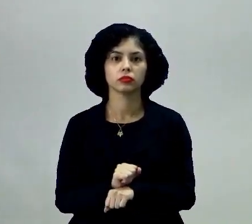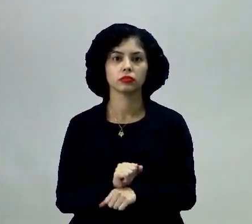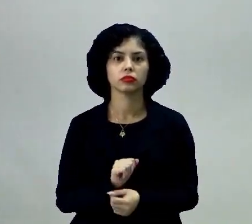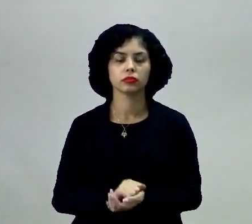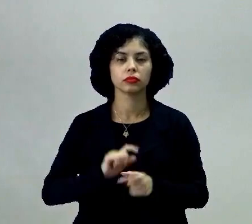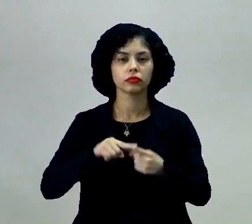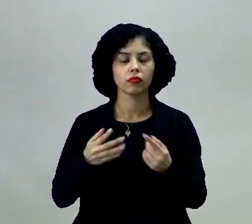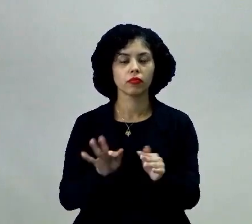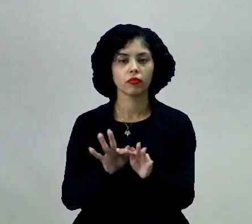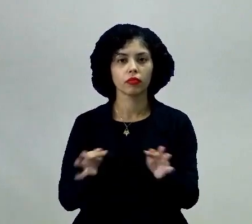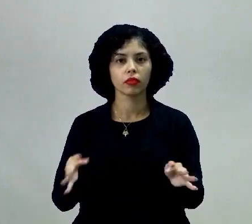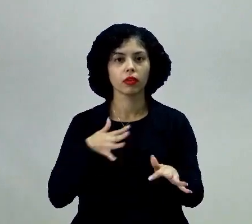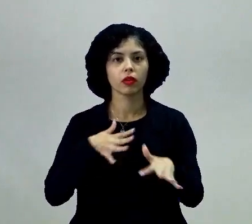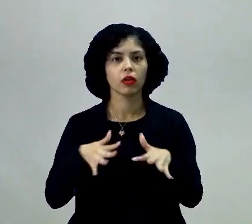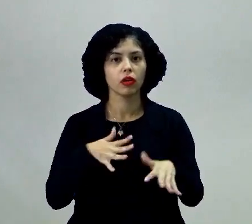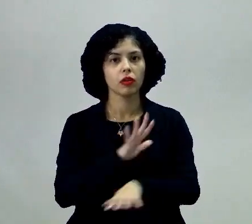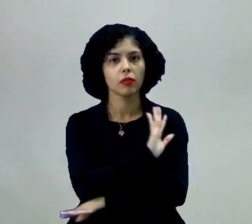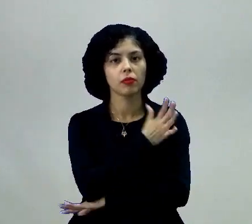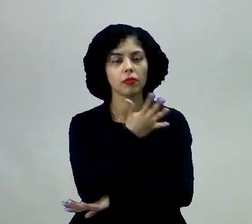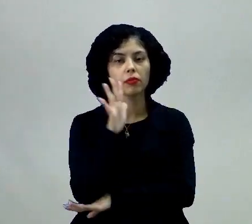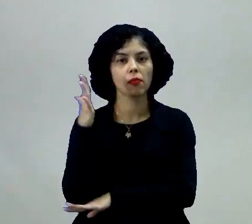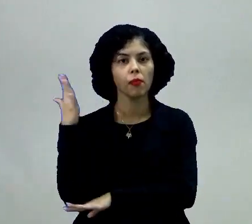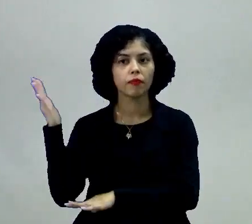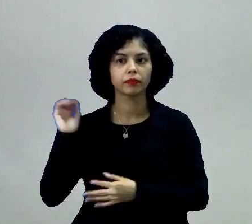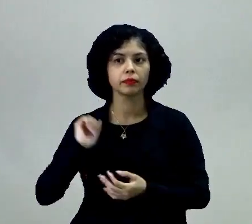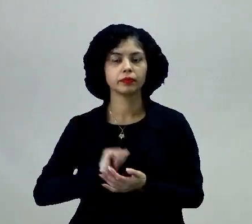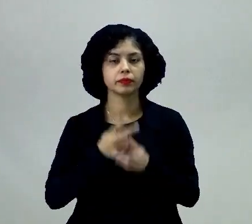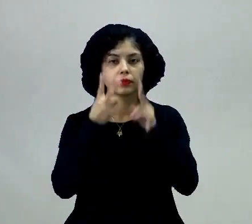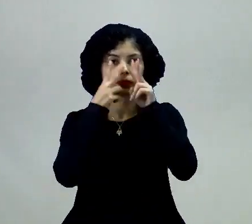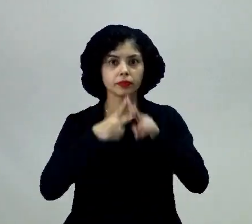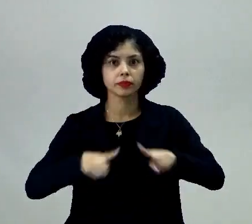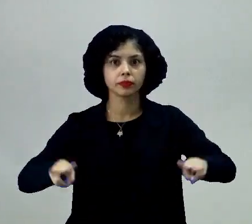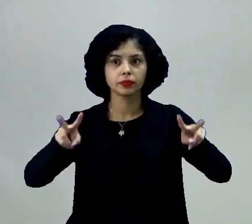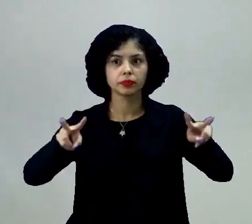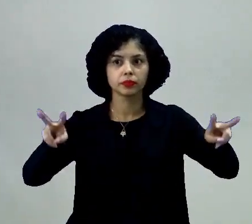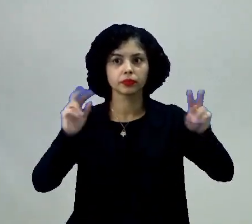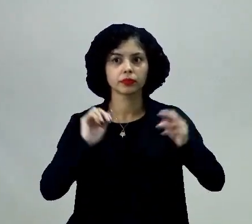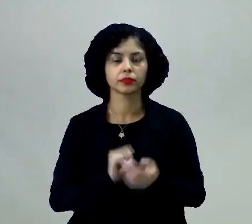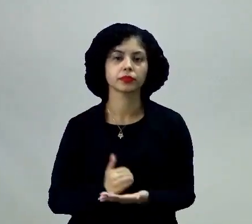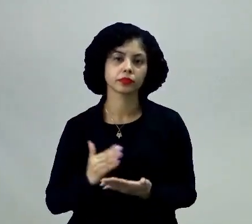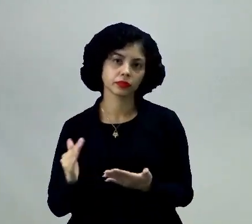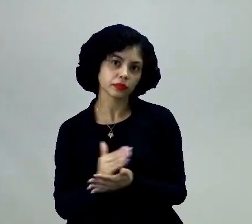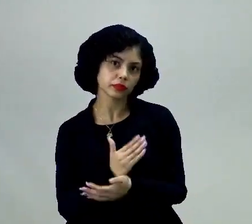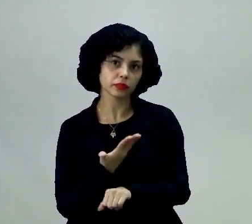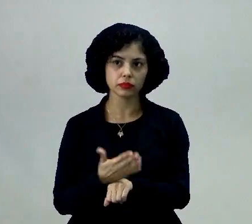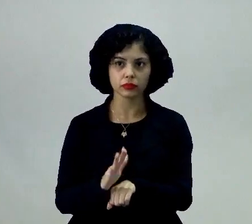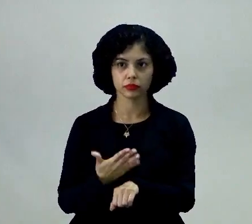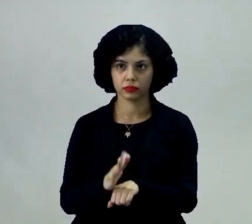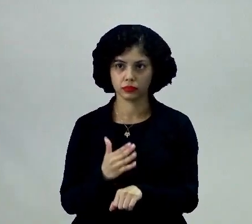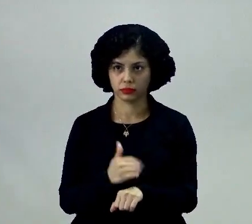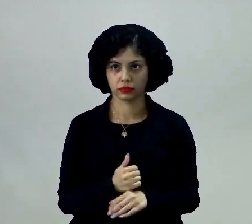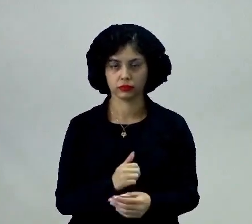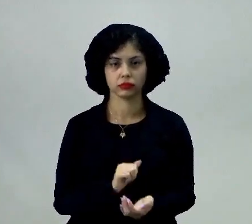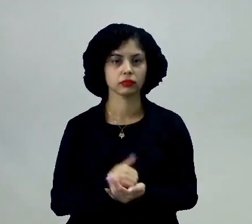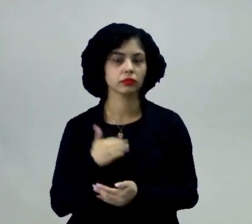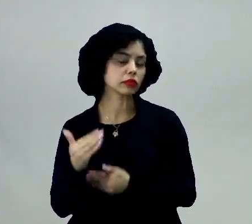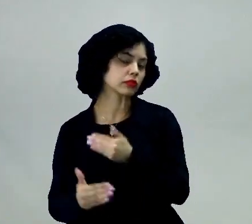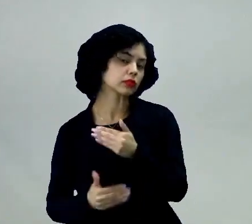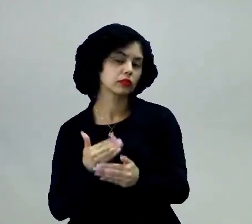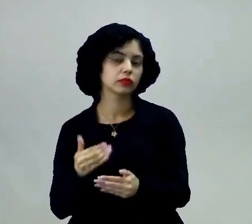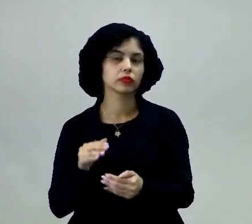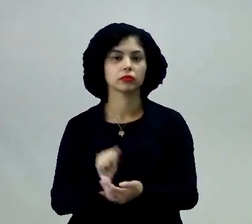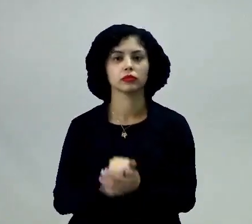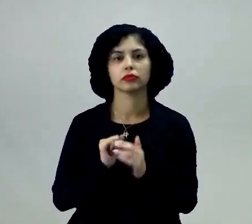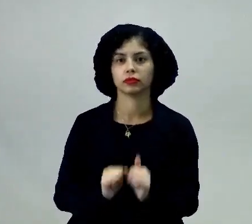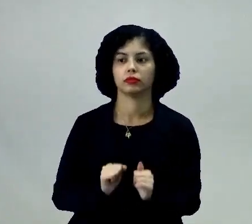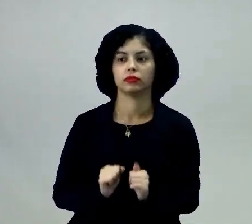mas simplesmente o movimento ambientalista ele visa, digamos assim, algumas práticas de desenvolvimento